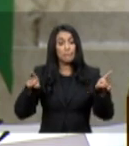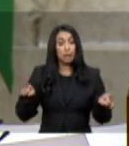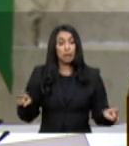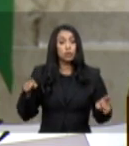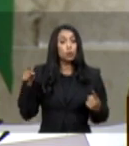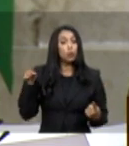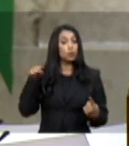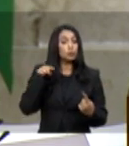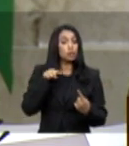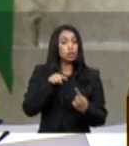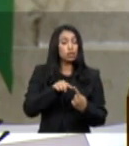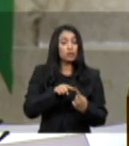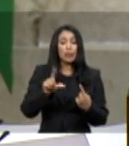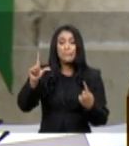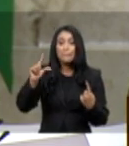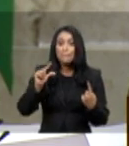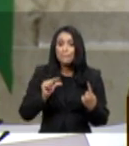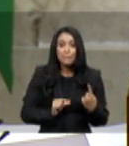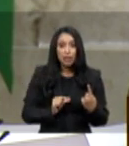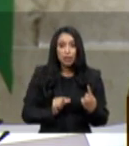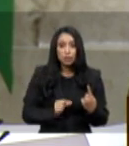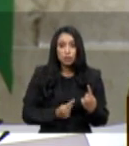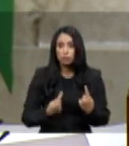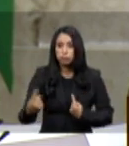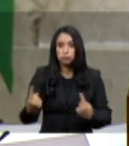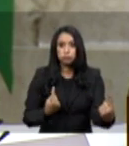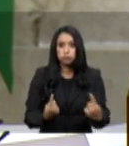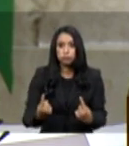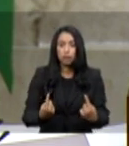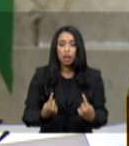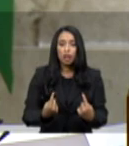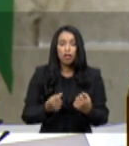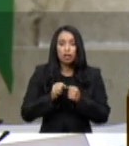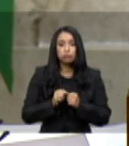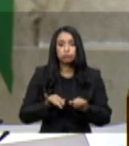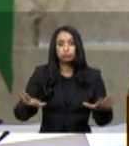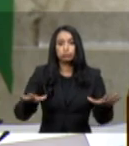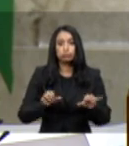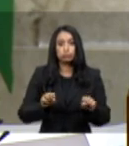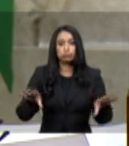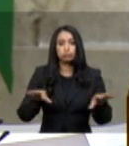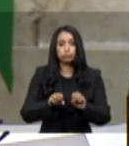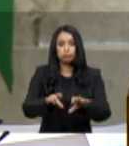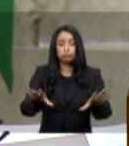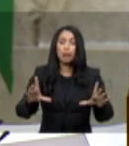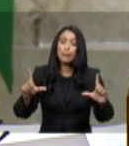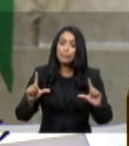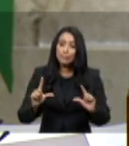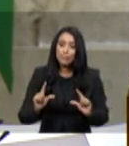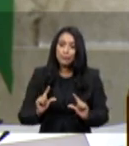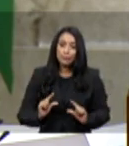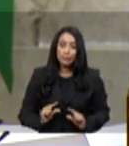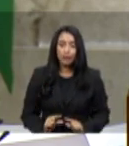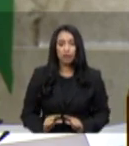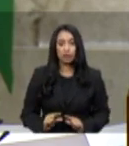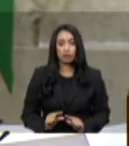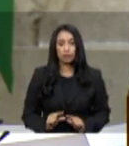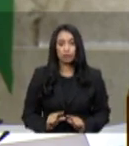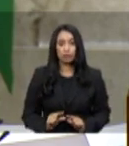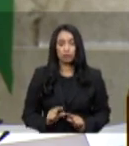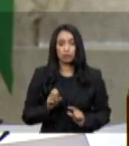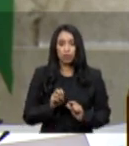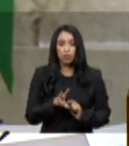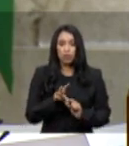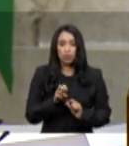de que com menos circulação de pessoas o vírus se propague em menor velocidade o